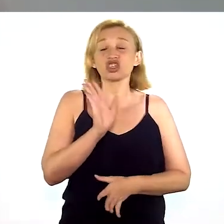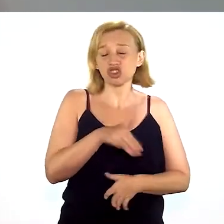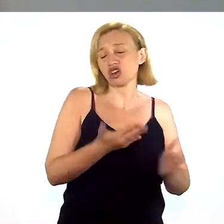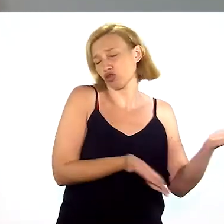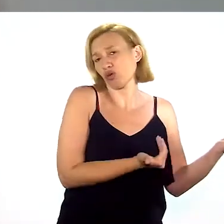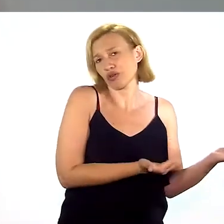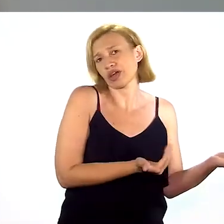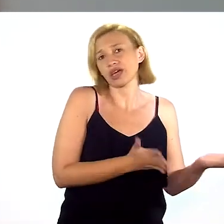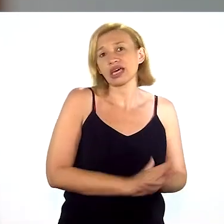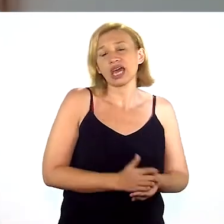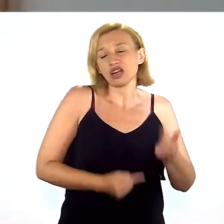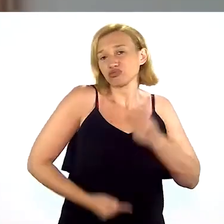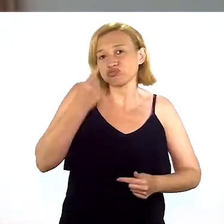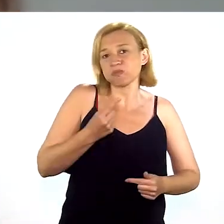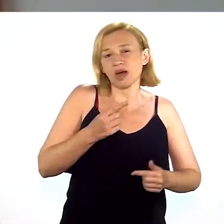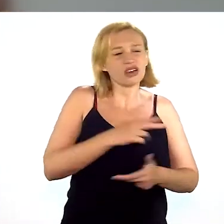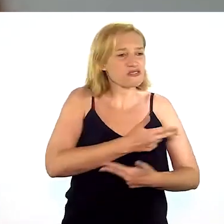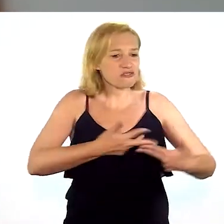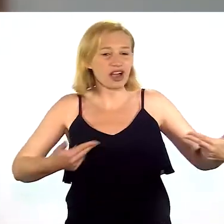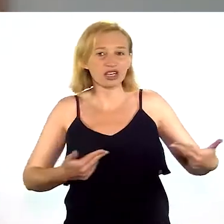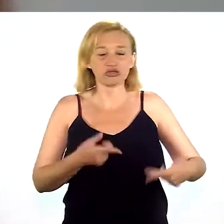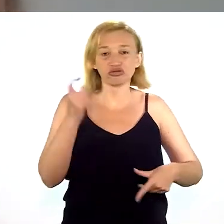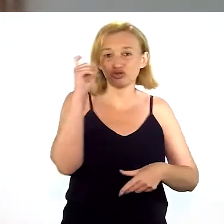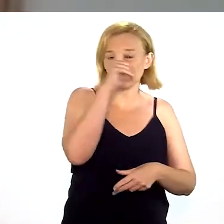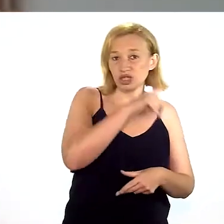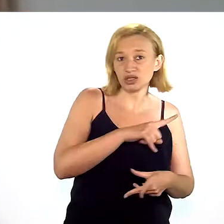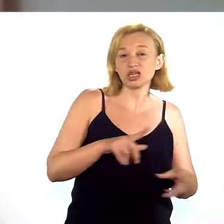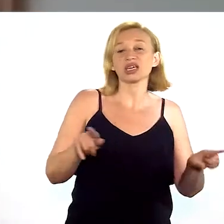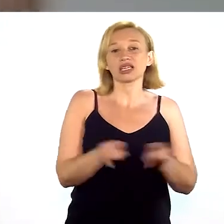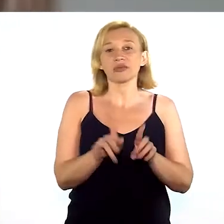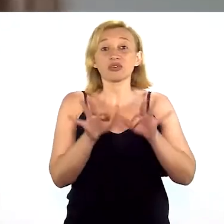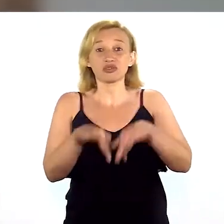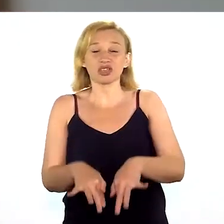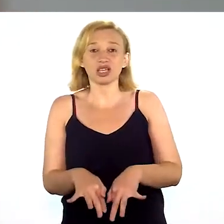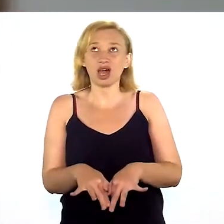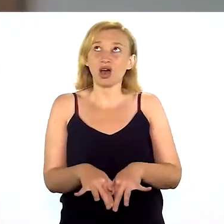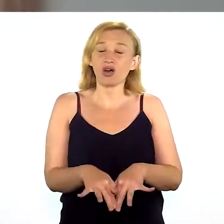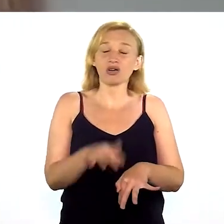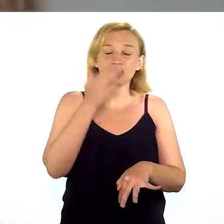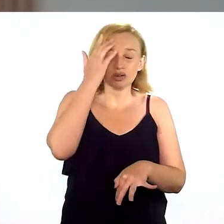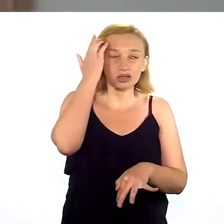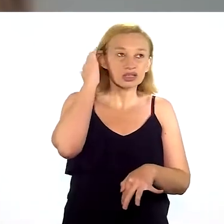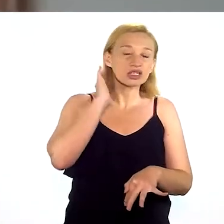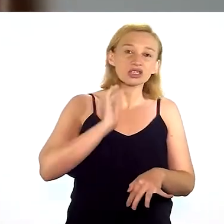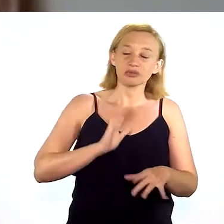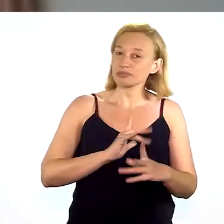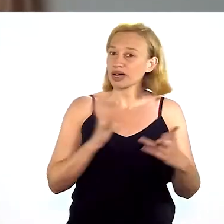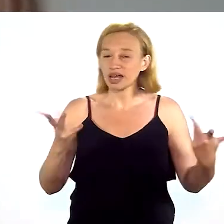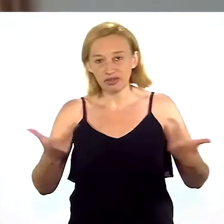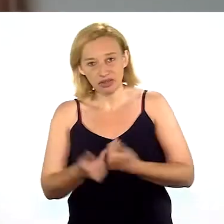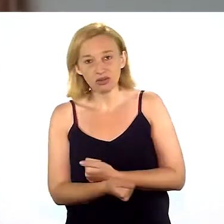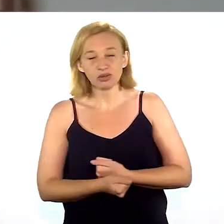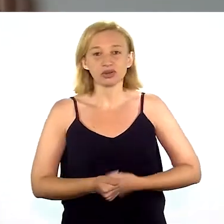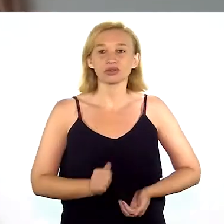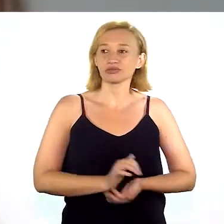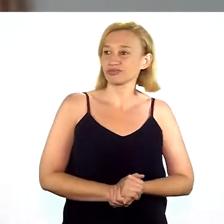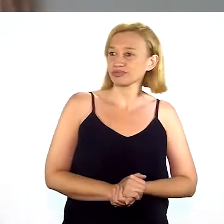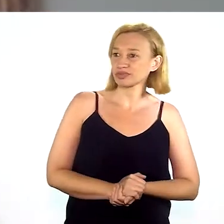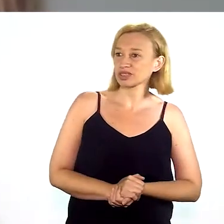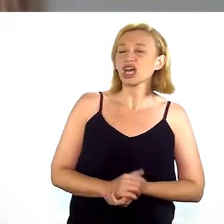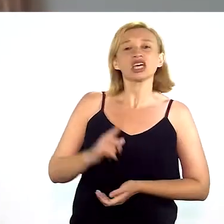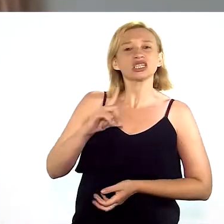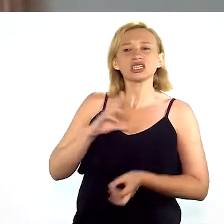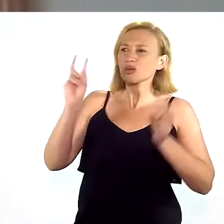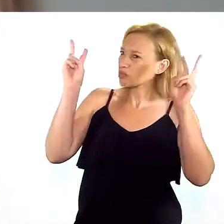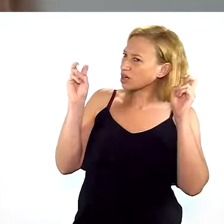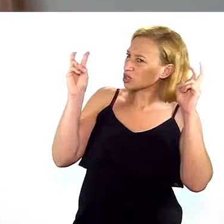muito jovem, assim. E ela supera muitas dificuldades e ainda tem um final com um plot twist de thriller maravilhoso. Nossa,